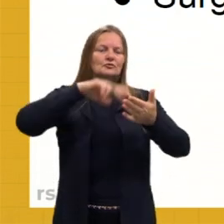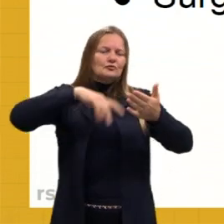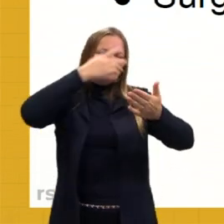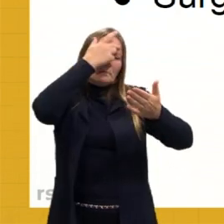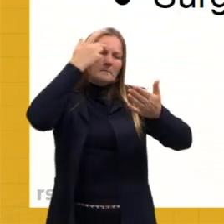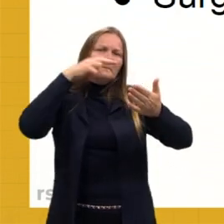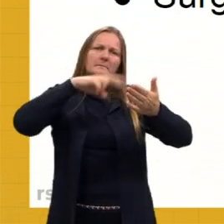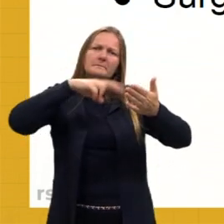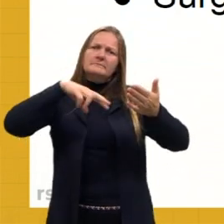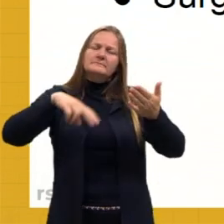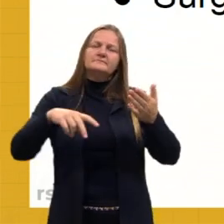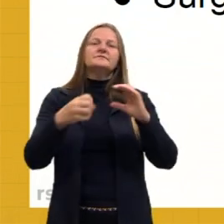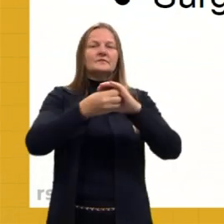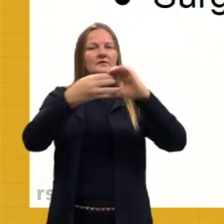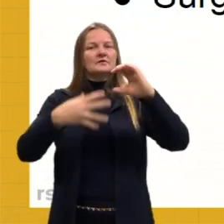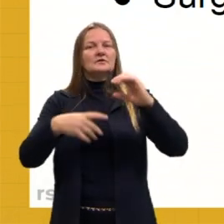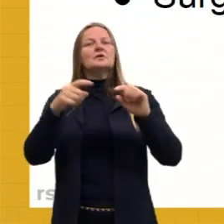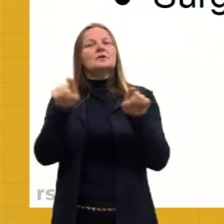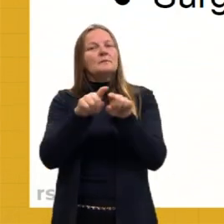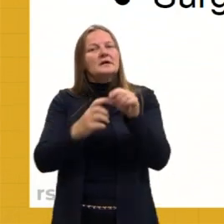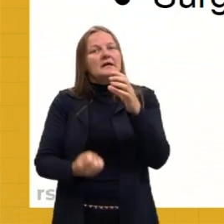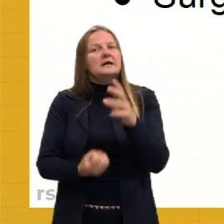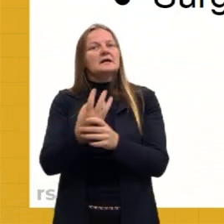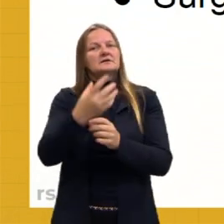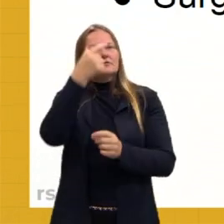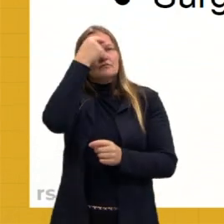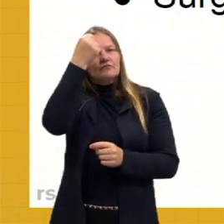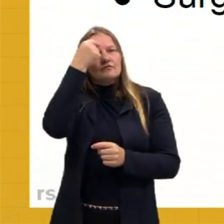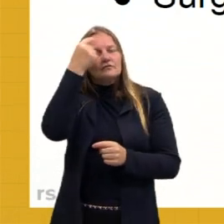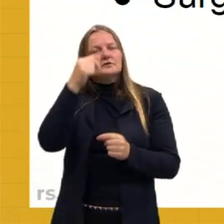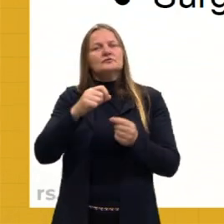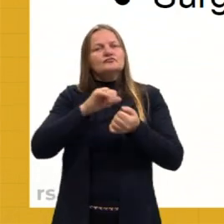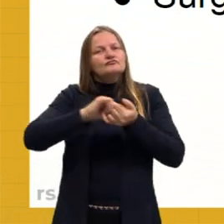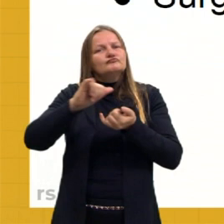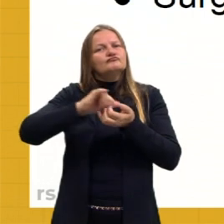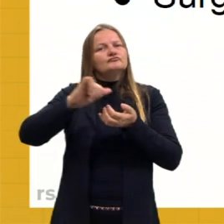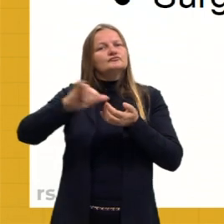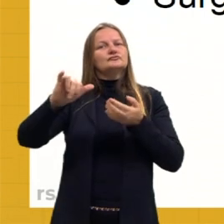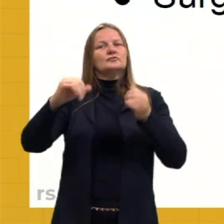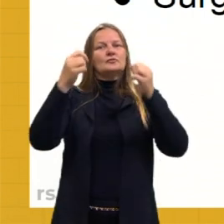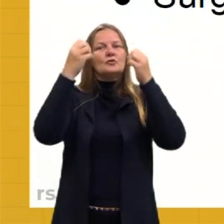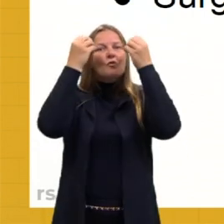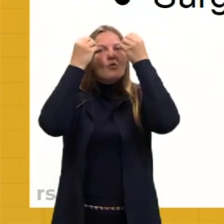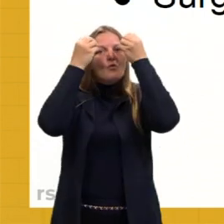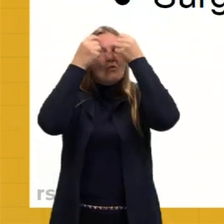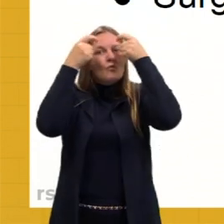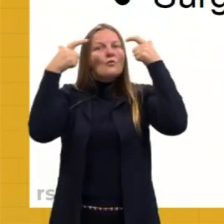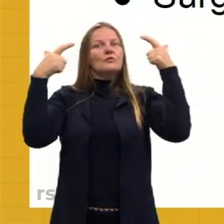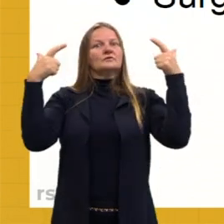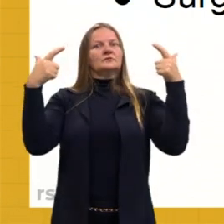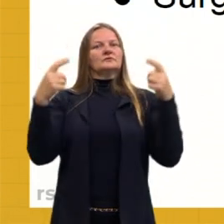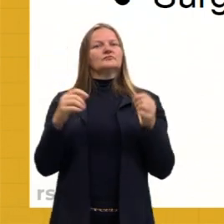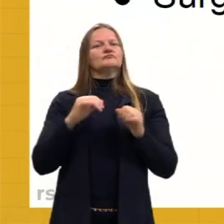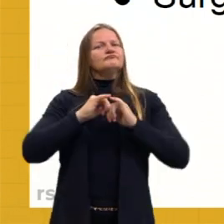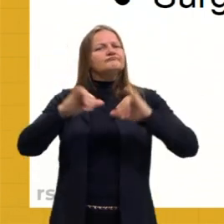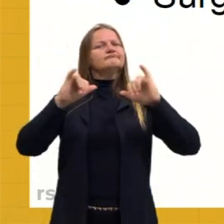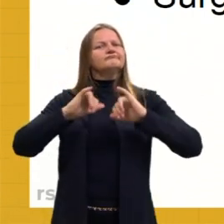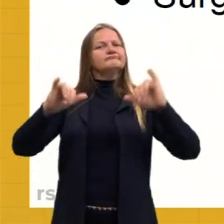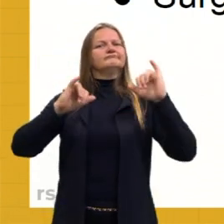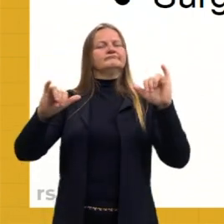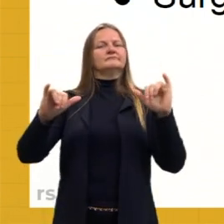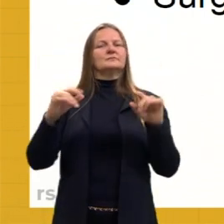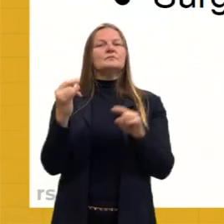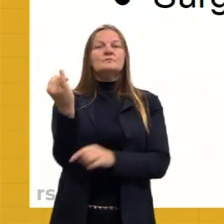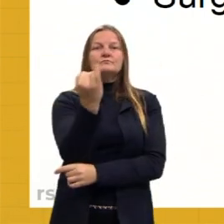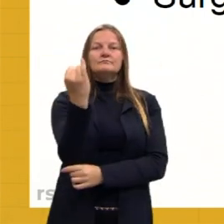e o surgimento das Universidades onde a gente tenha divulgação do conhecimento e essa divulgação do conhecimento ela é extremamente